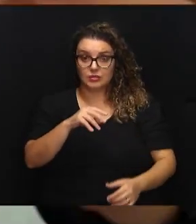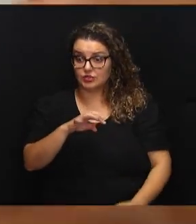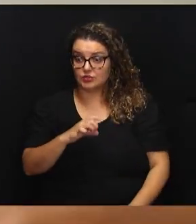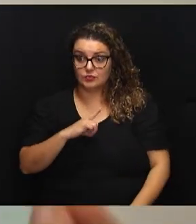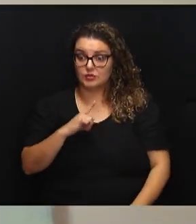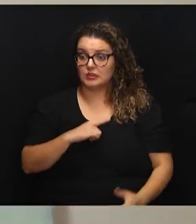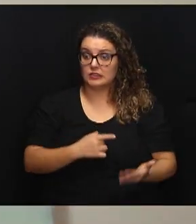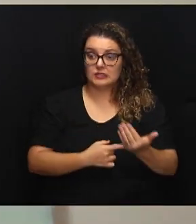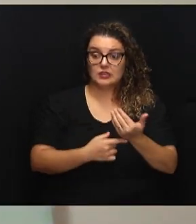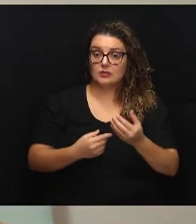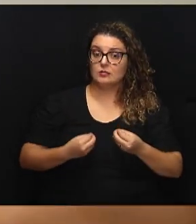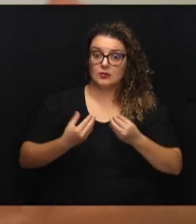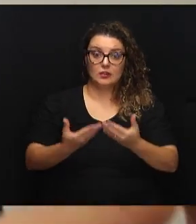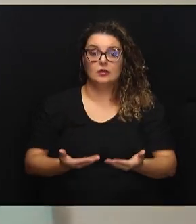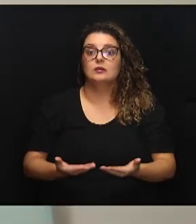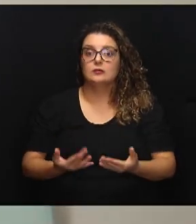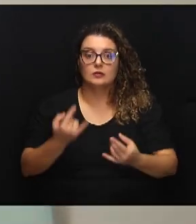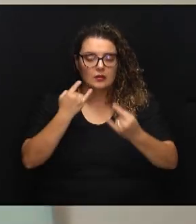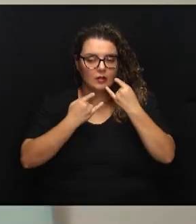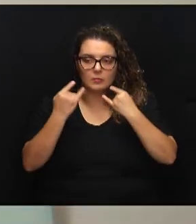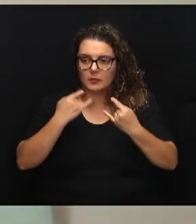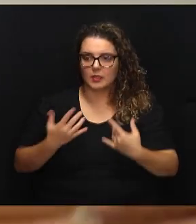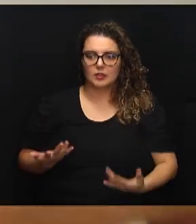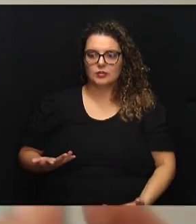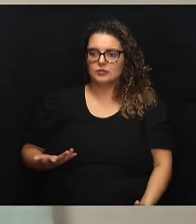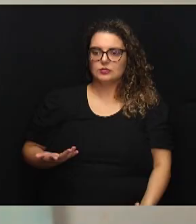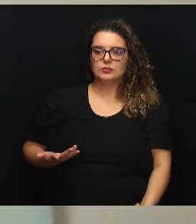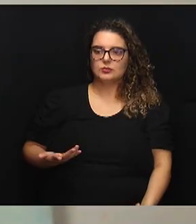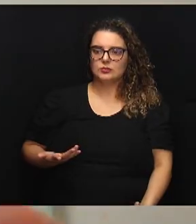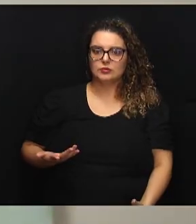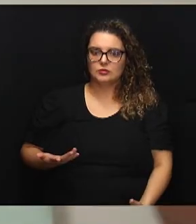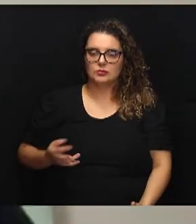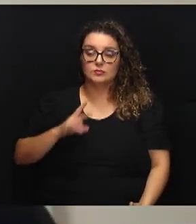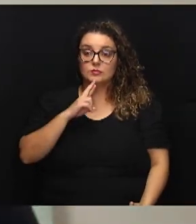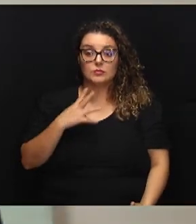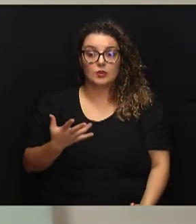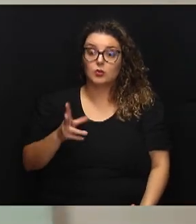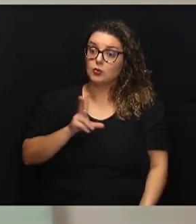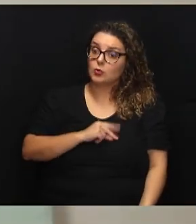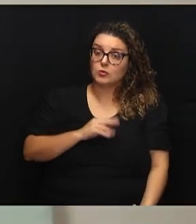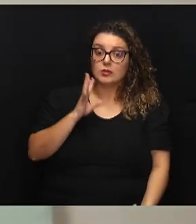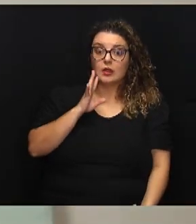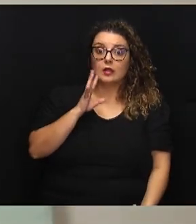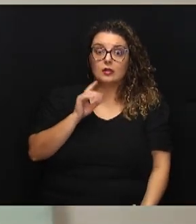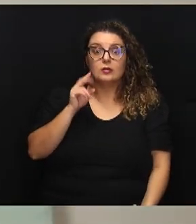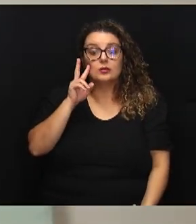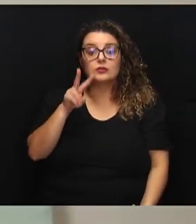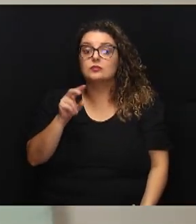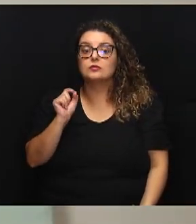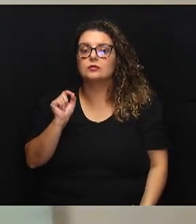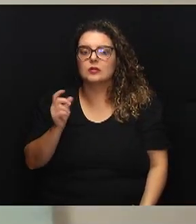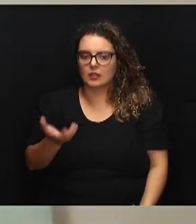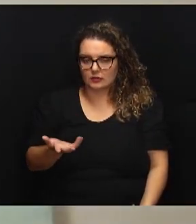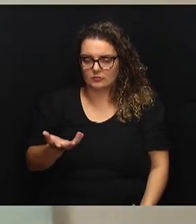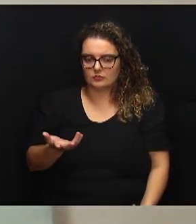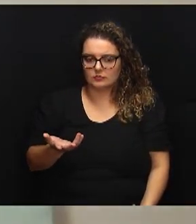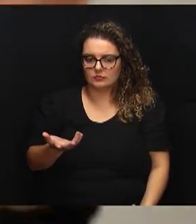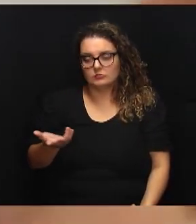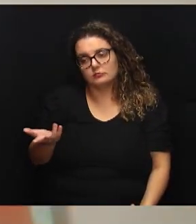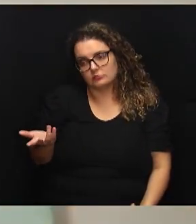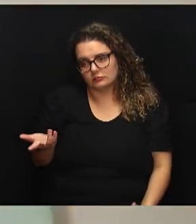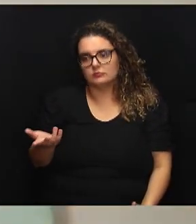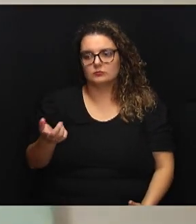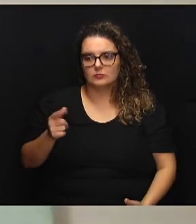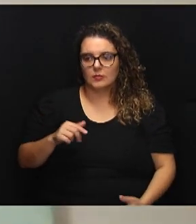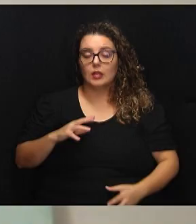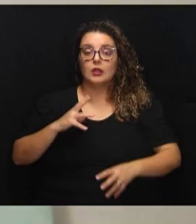que traz para aqueles atletas esse resultado. Que bacana, deixa eu ver o que é isso. Então, é em